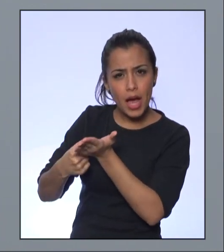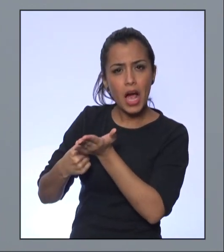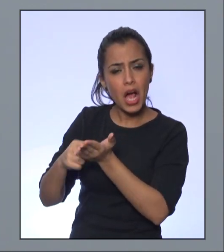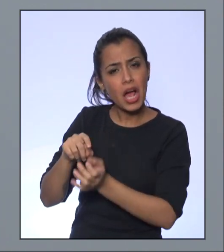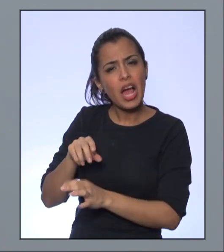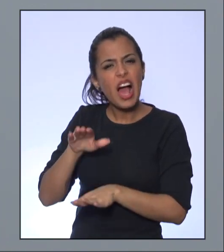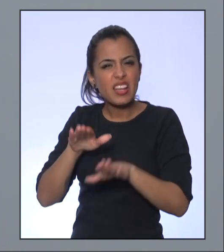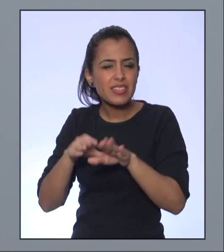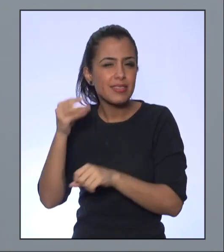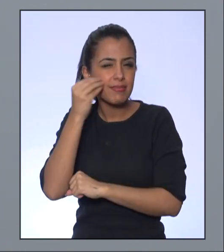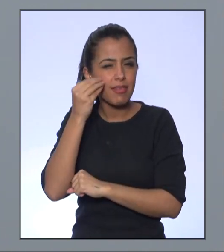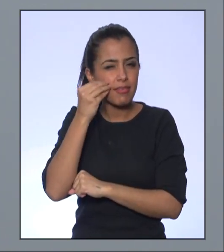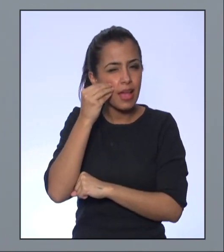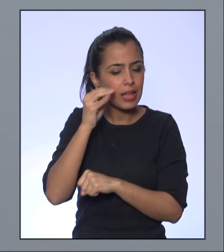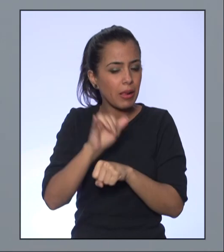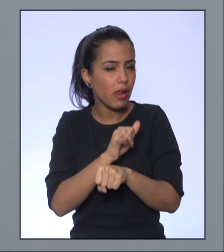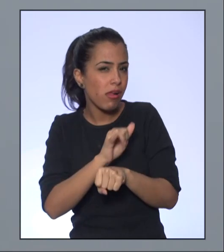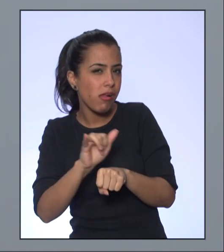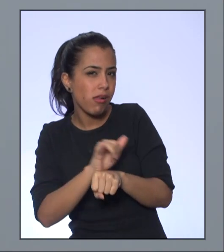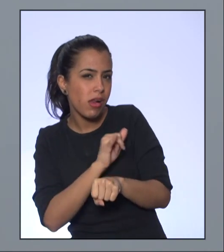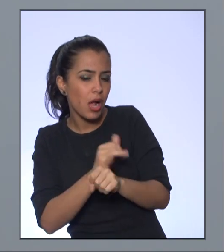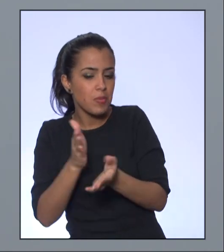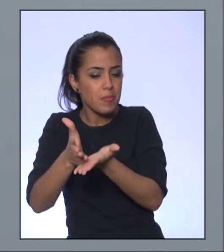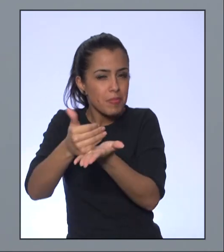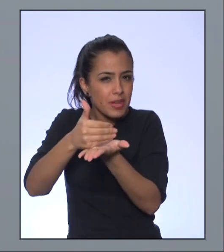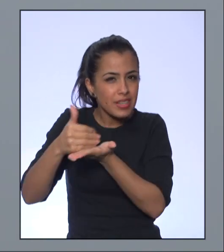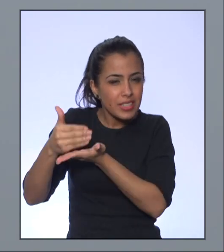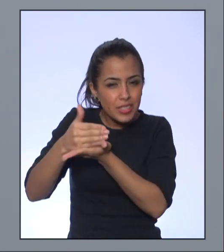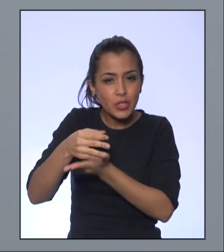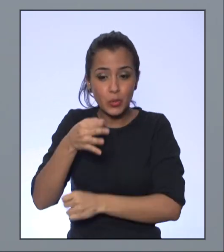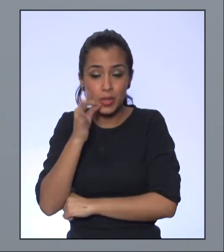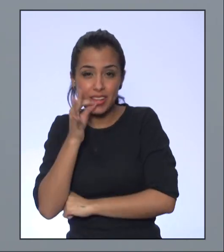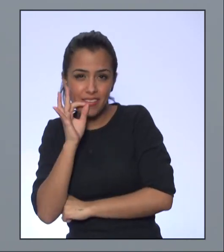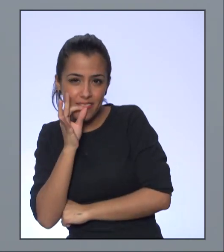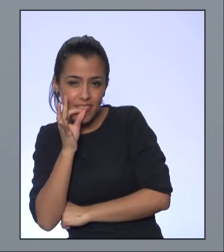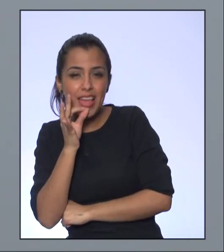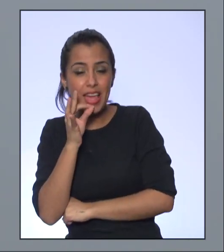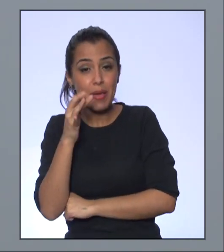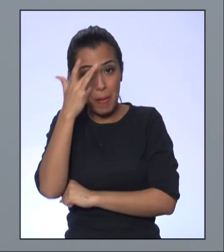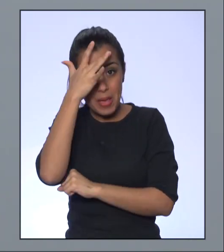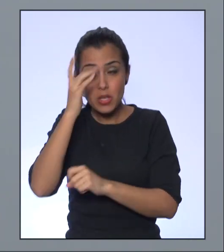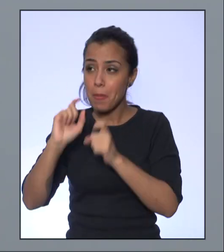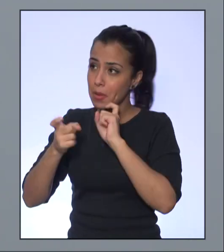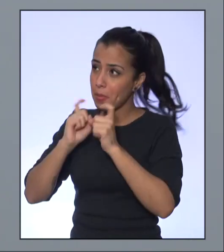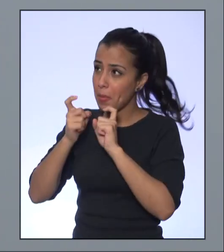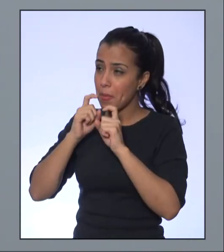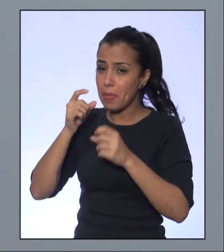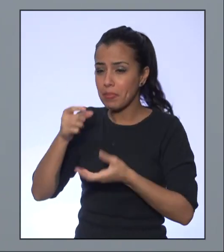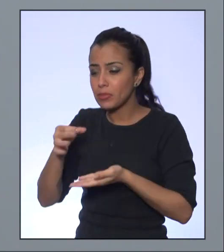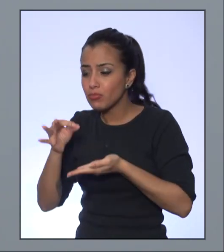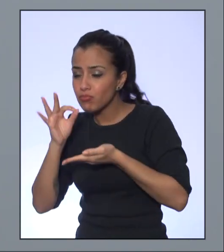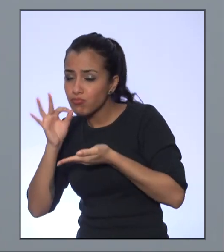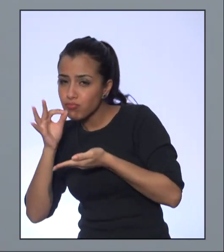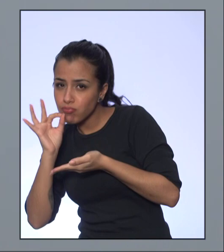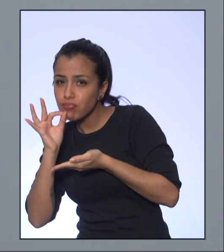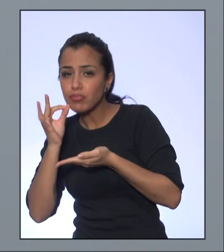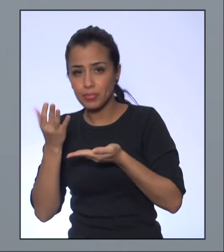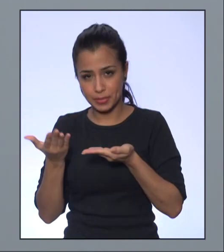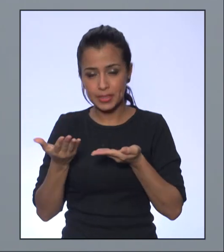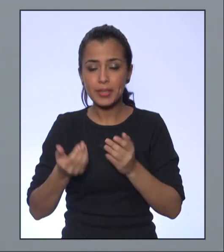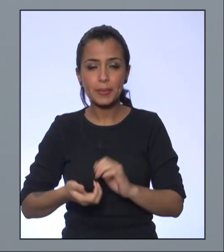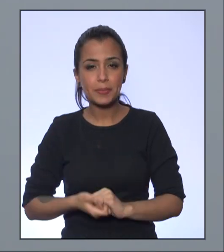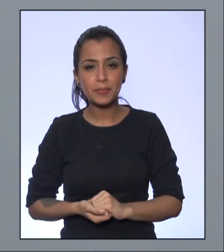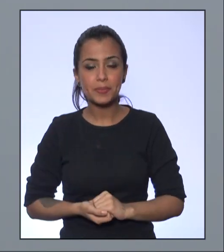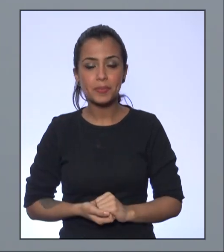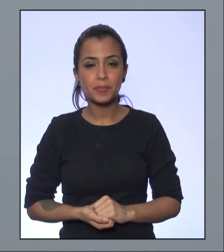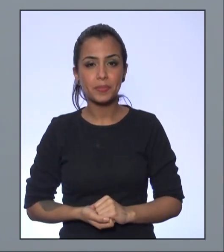comerem, um cafezinho ou um bolinho, umas bolachas para as pessoas, durante a oficina, terem alguma coisa.